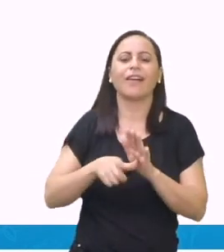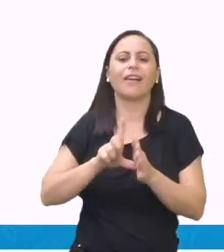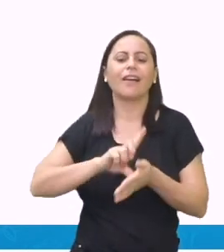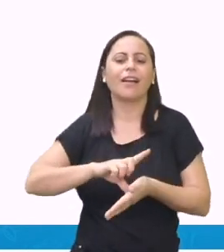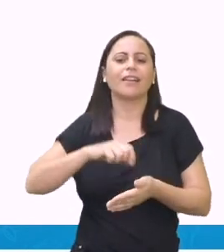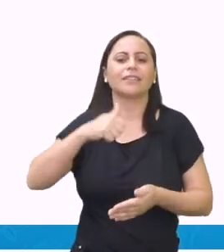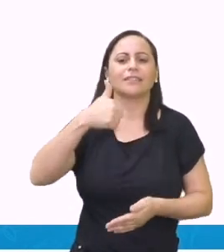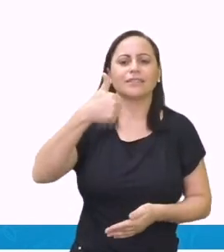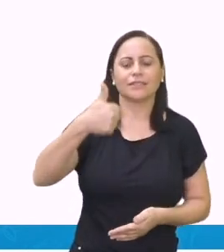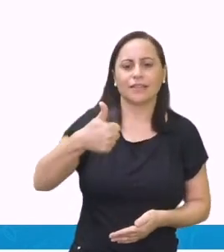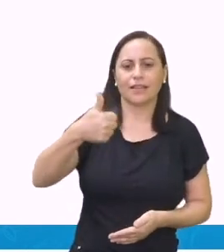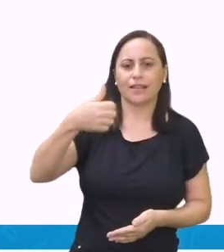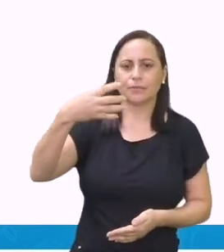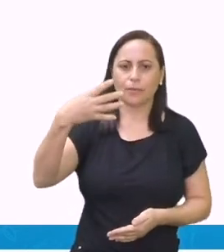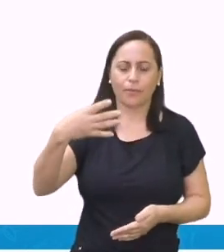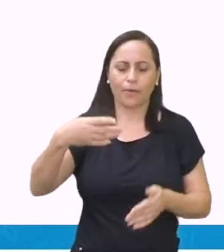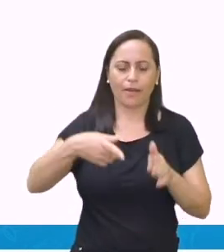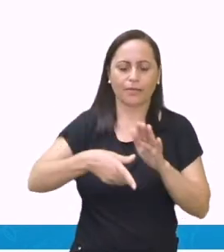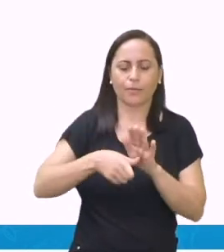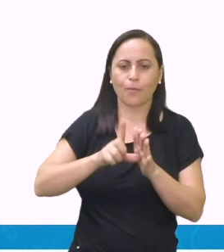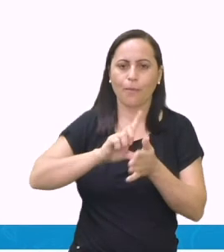14º.